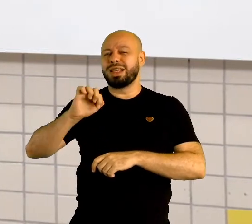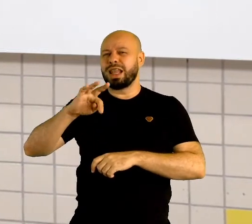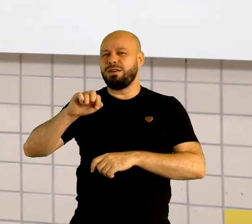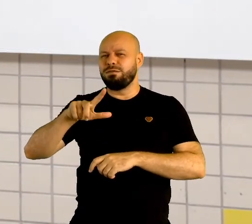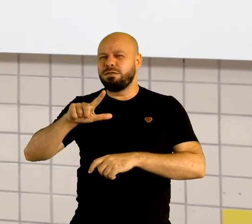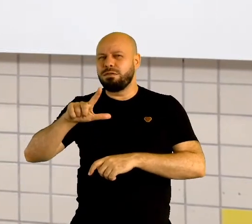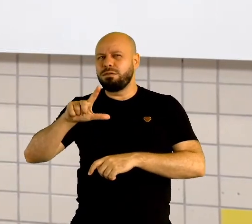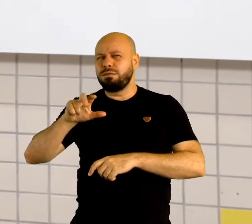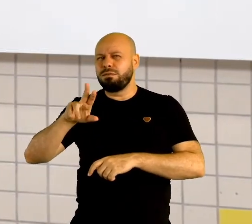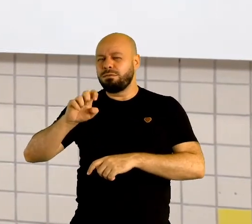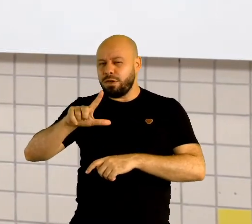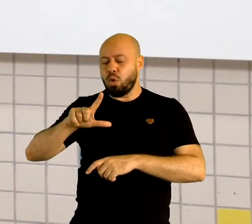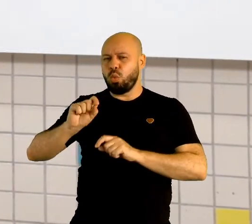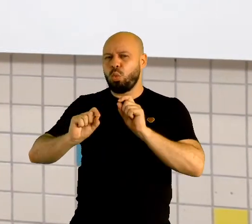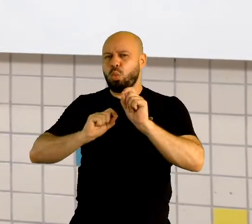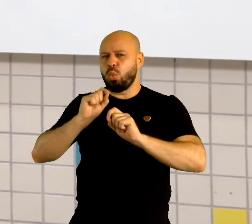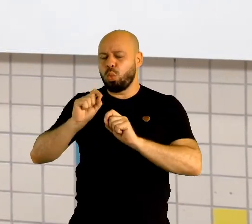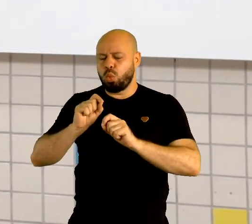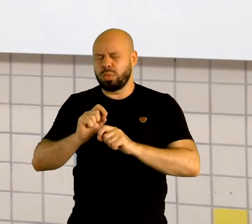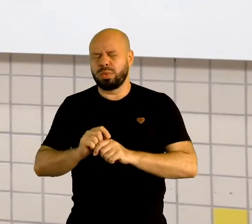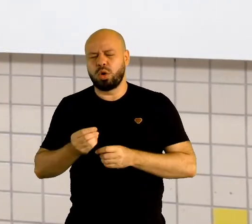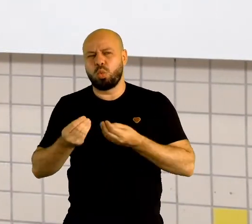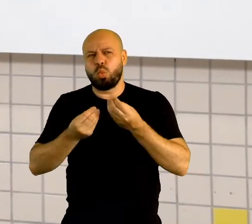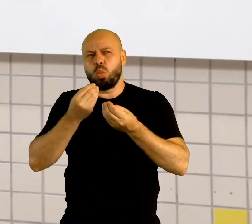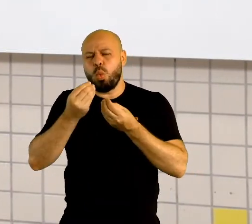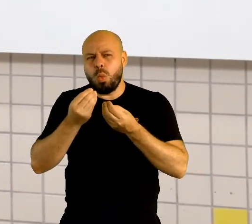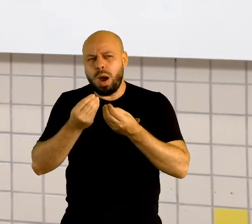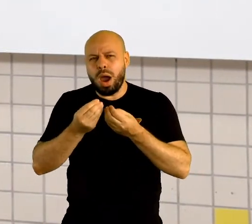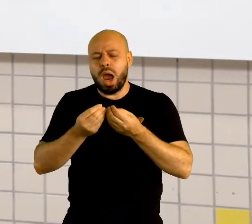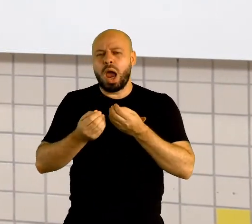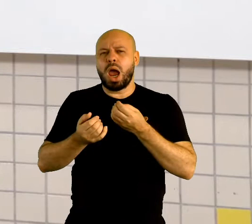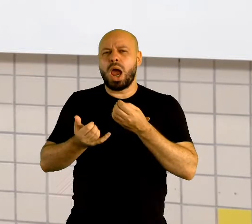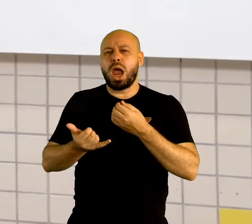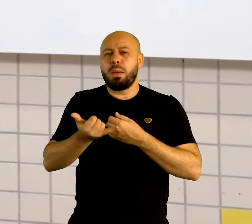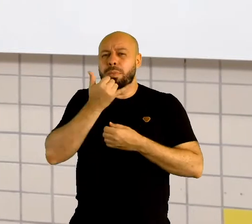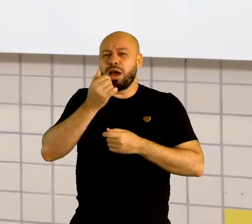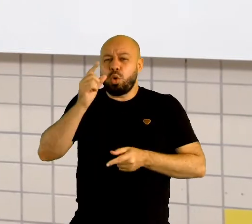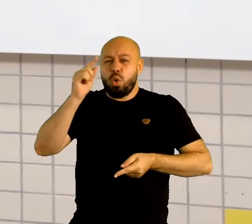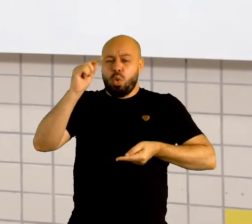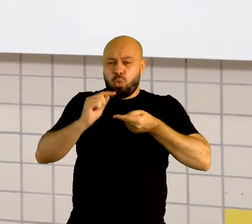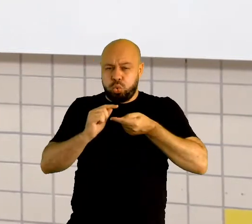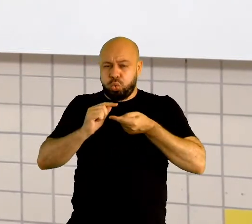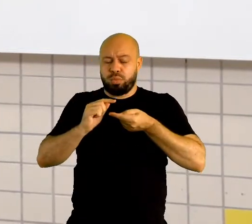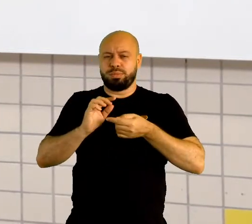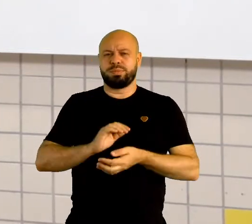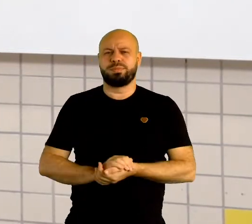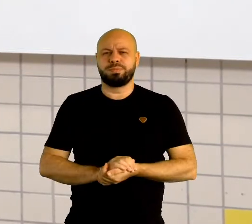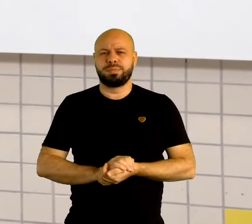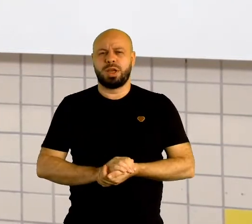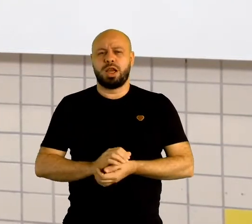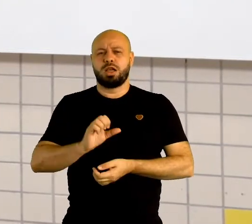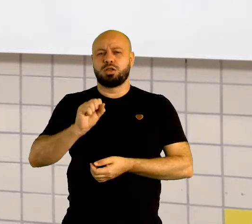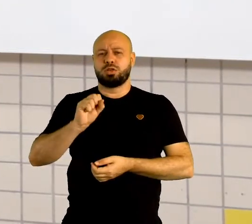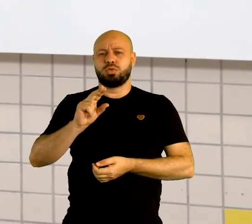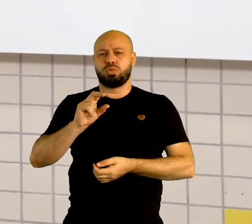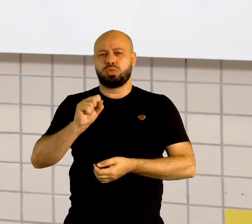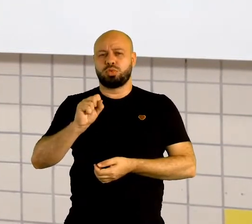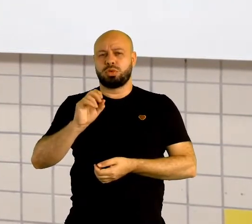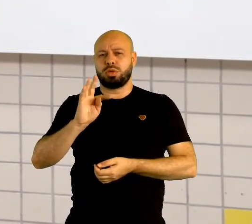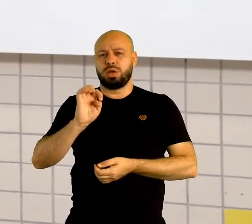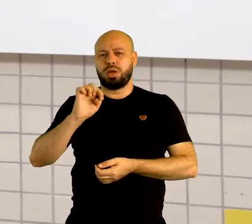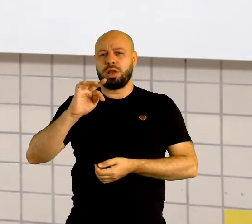menor impacto ambiental. A agricultura sustentável, ela também é voltada para